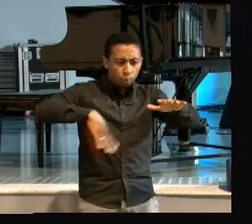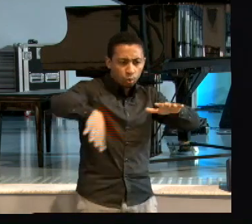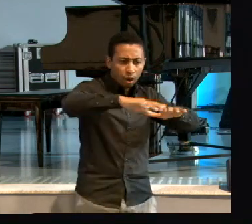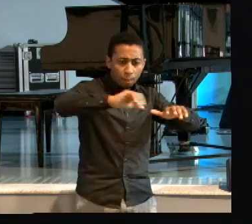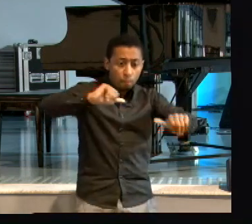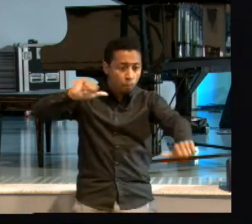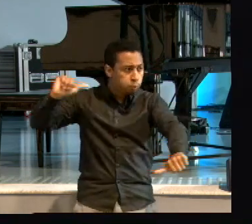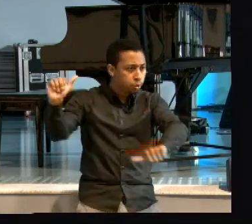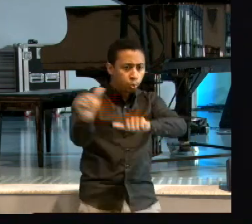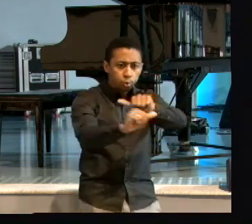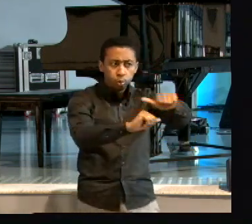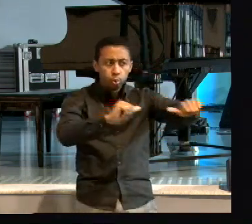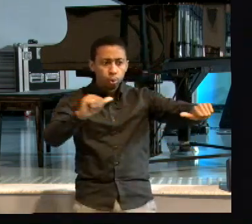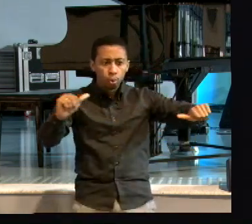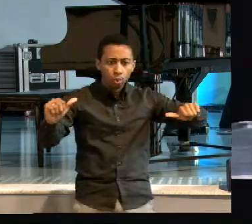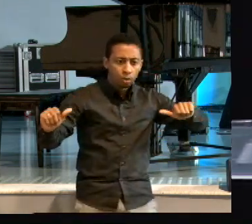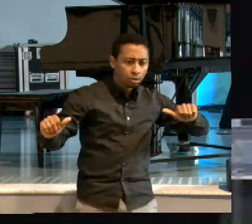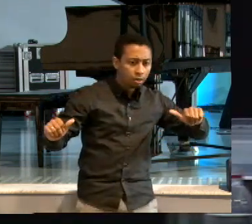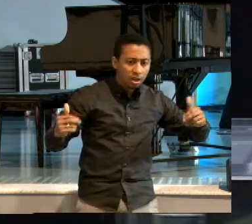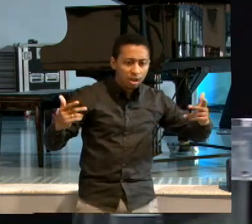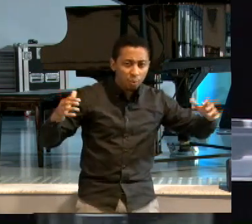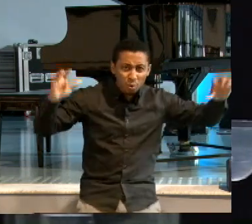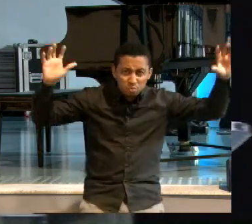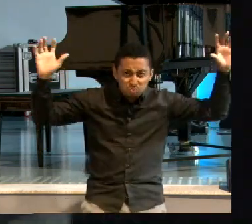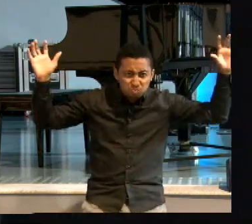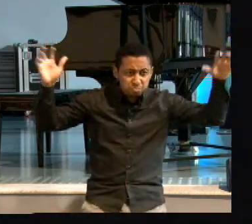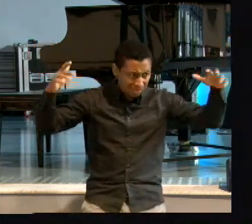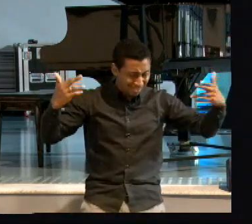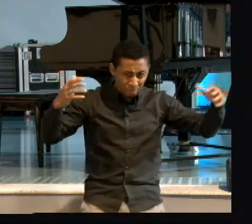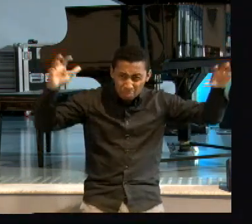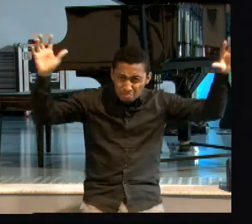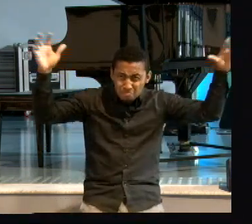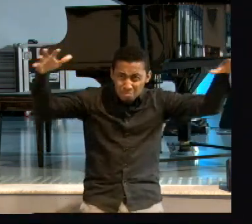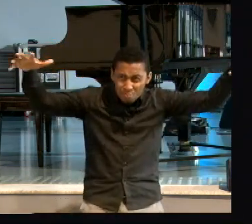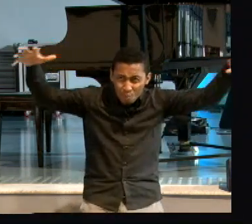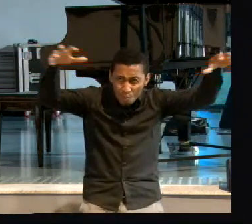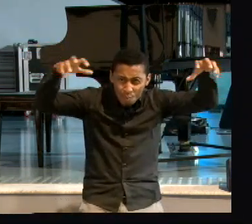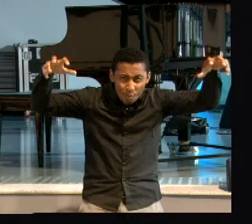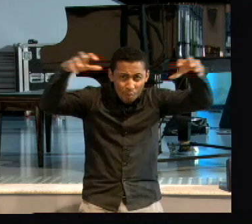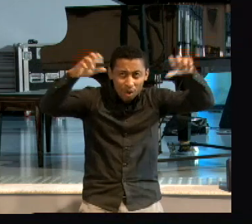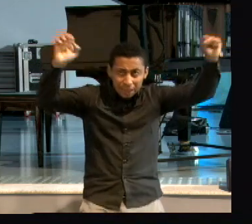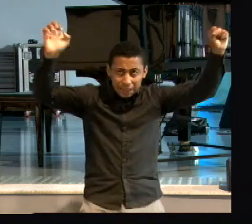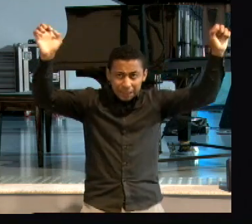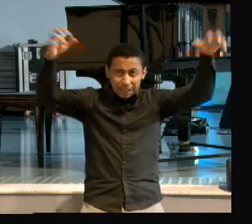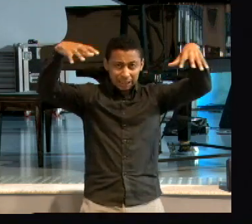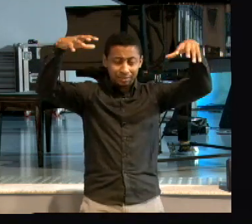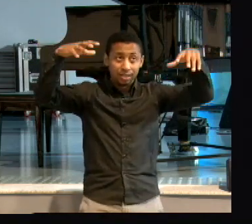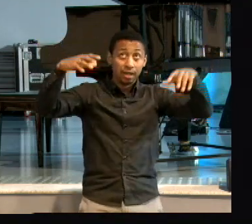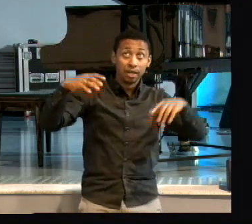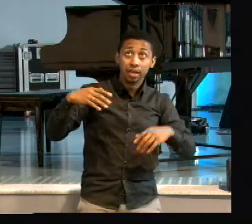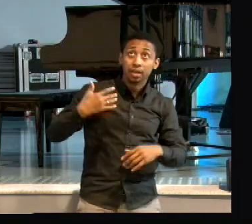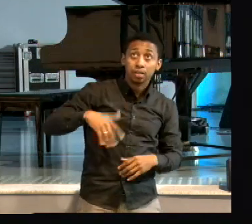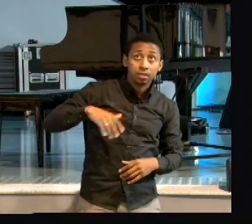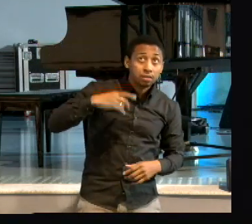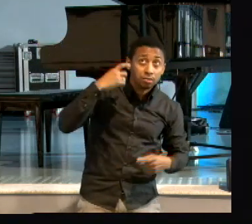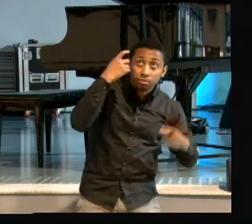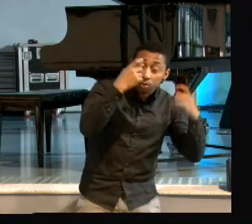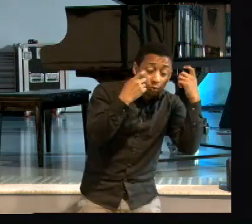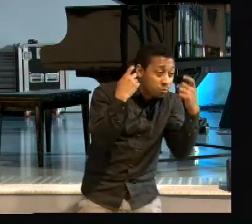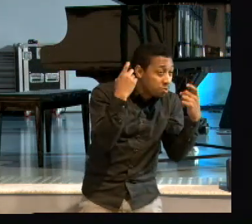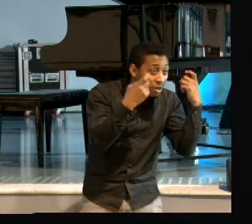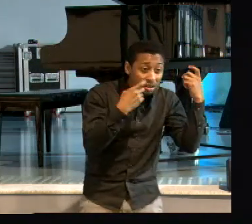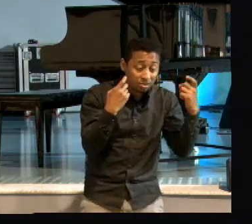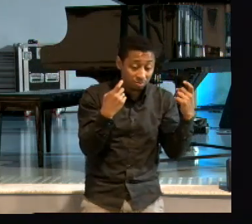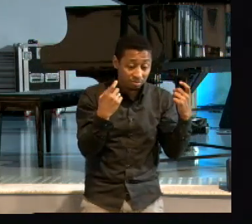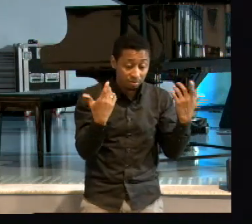um desenho de chuva começou a aparecer no céu muito rápido, o que me deixou muito preocupado. Em primeiro